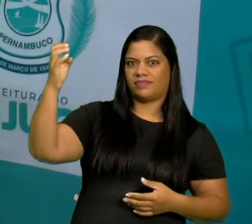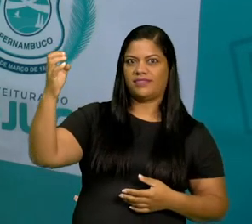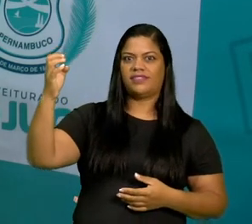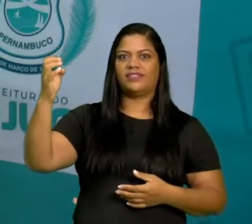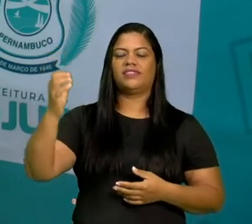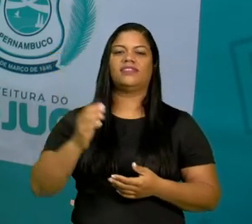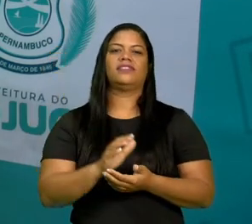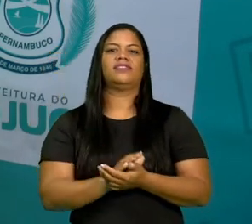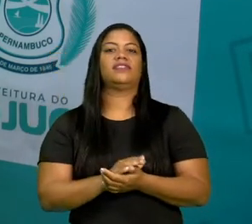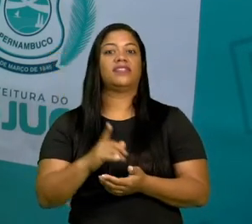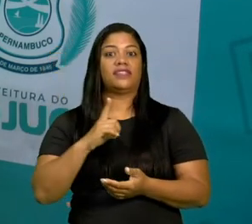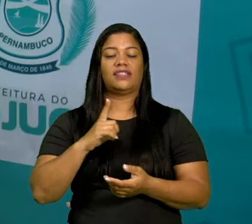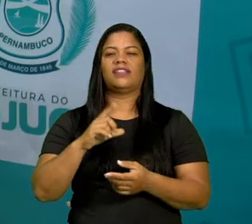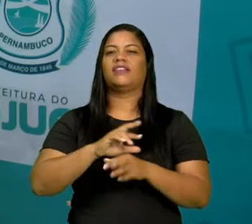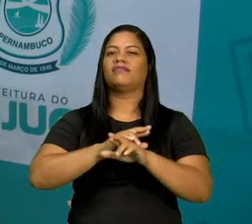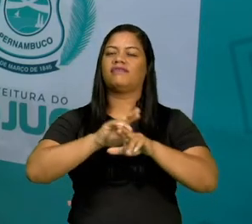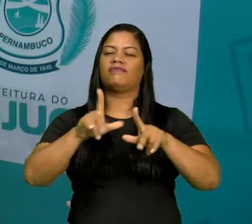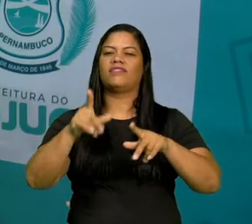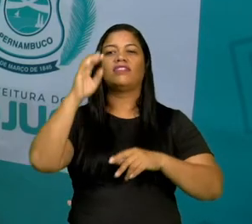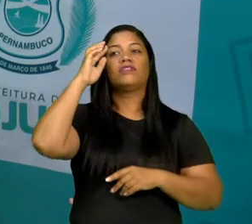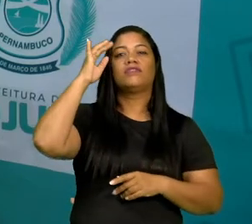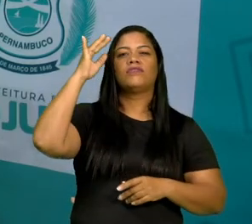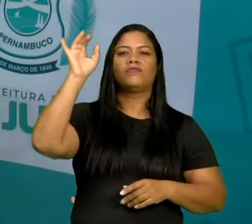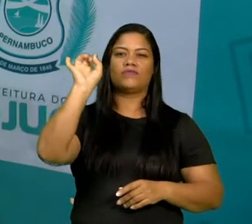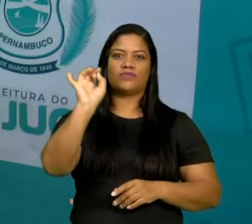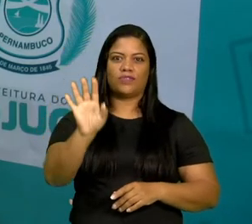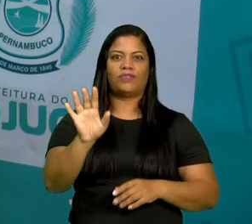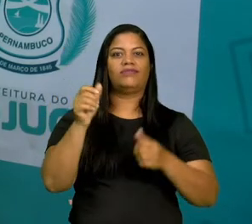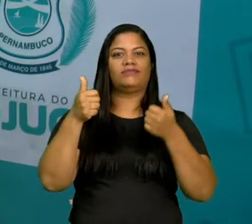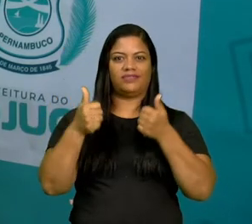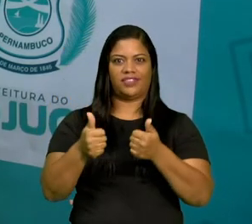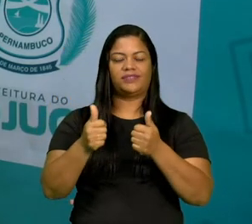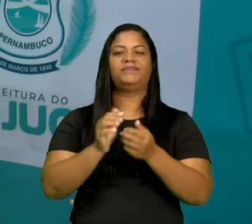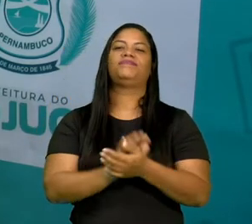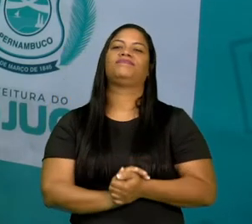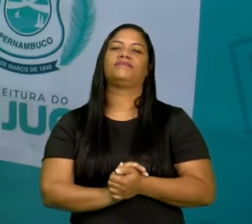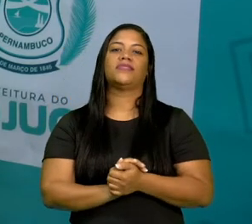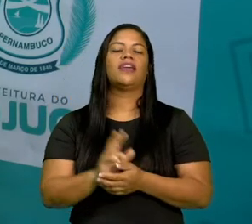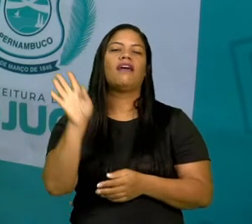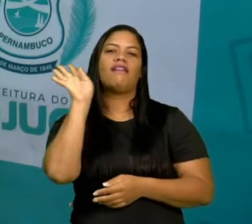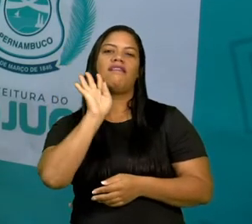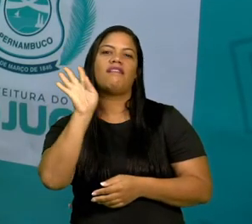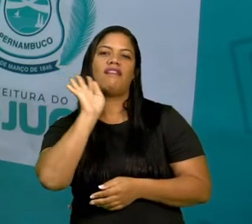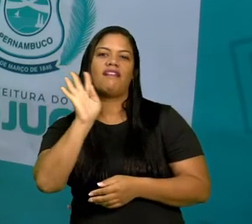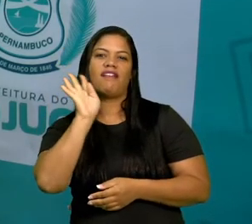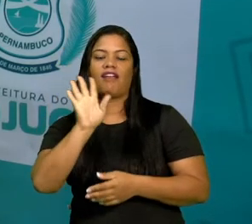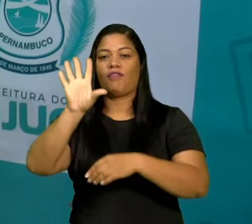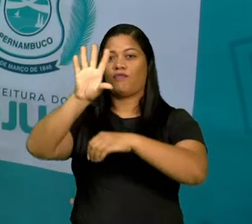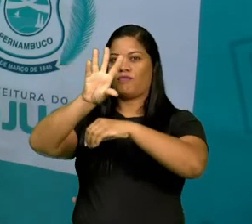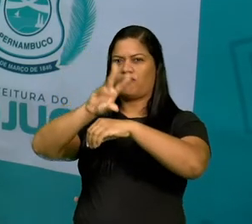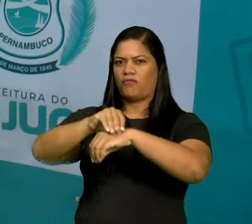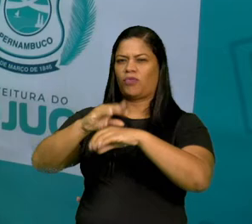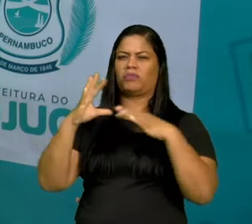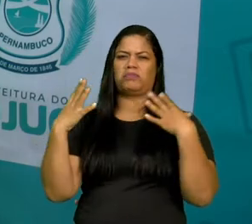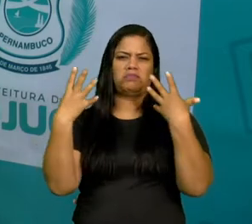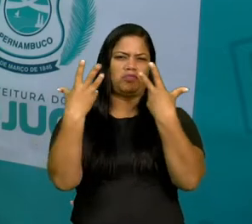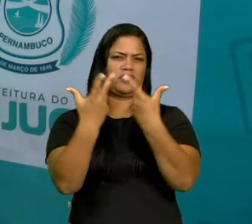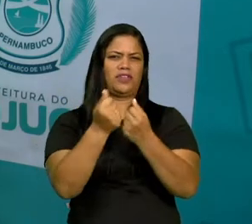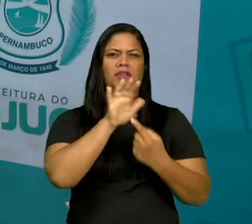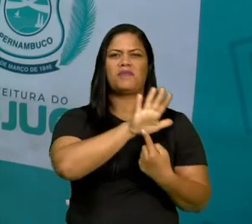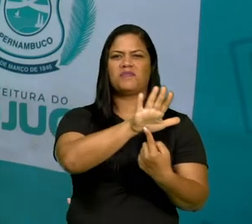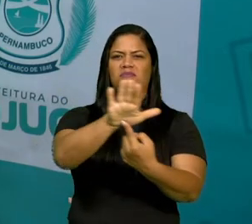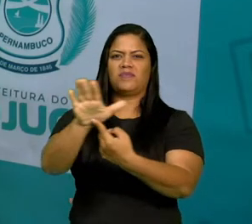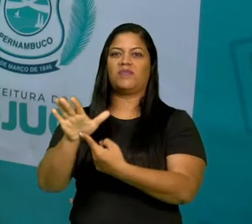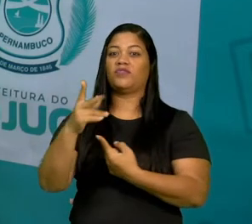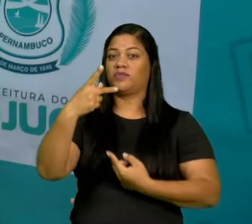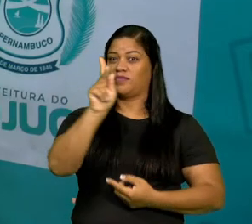essa arte ela não exista, seja aquela arte abstrata, tá bom? Faz essa arte bem legal, tira uma foto bem linda e mostra para